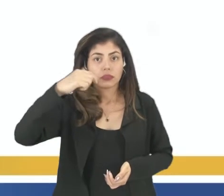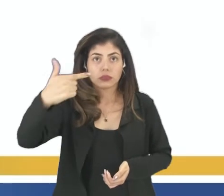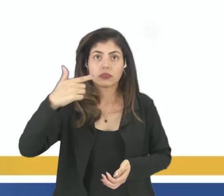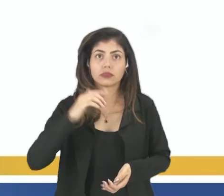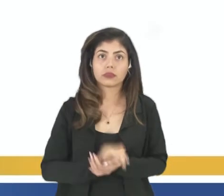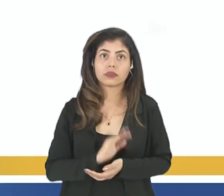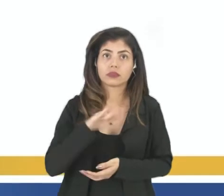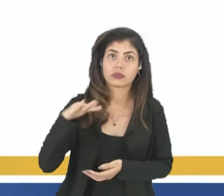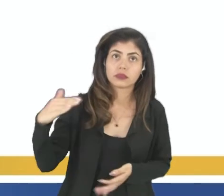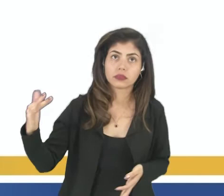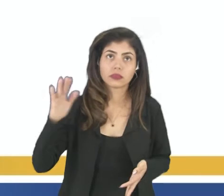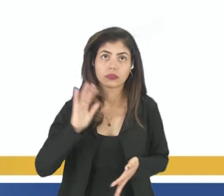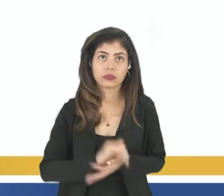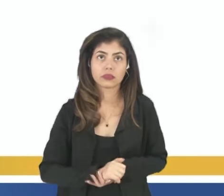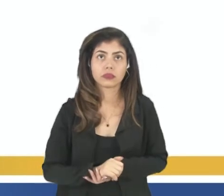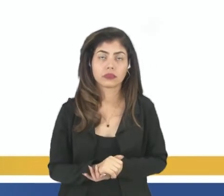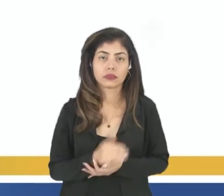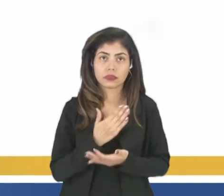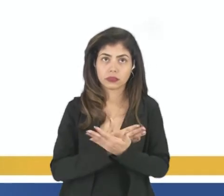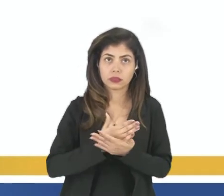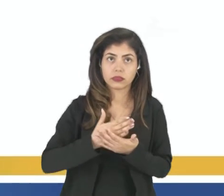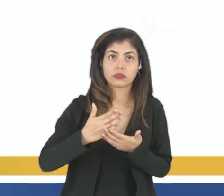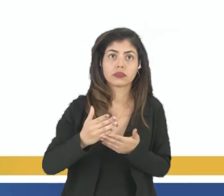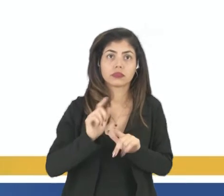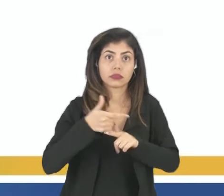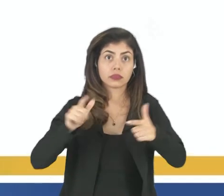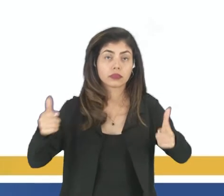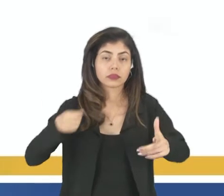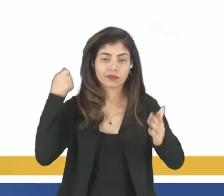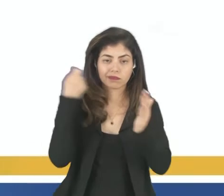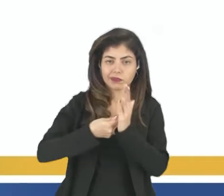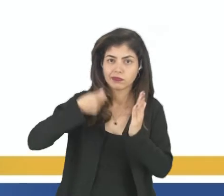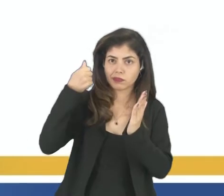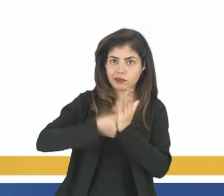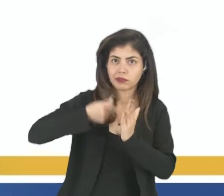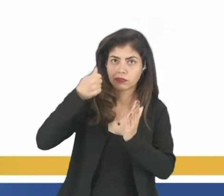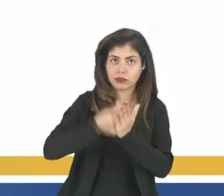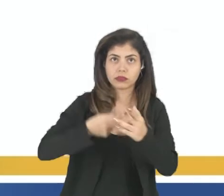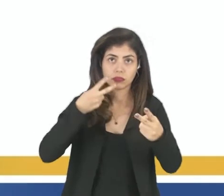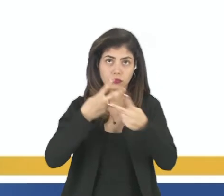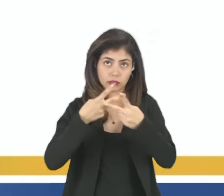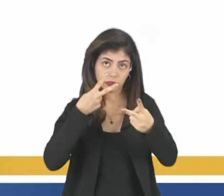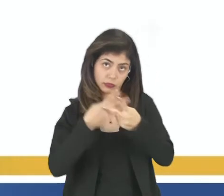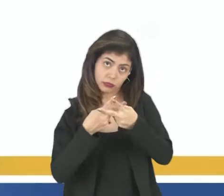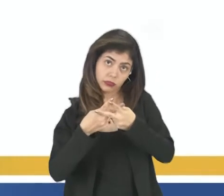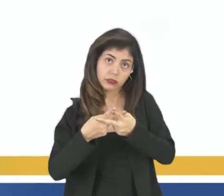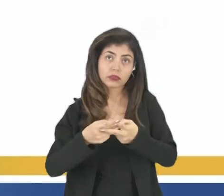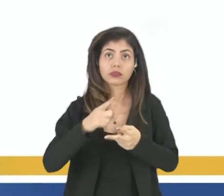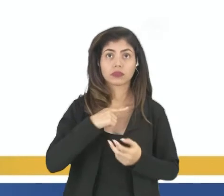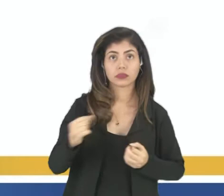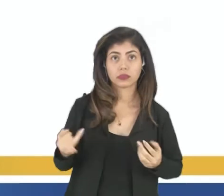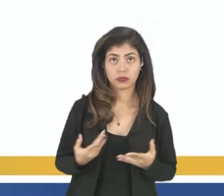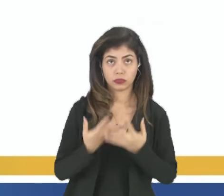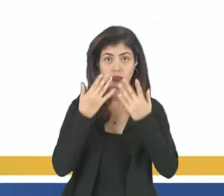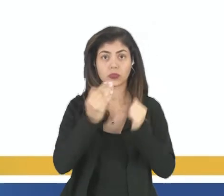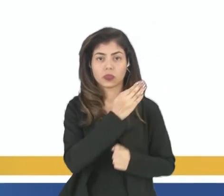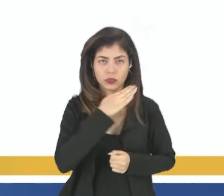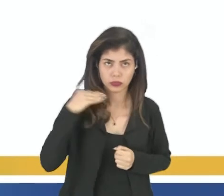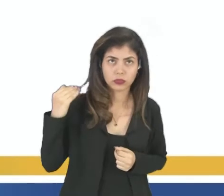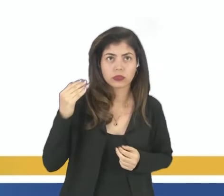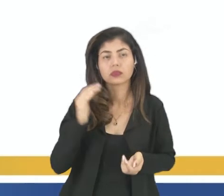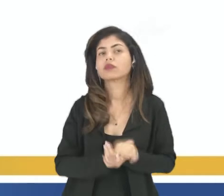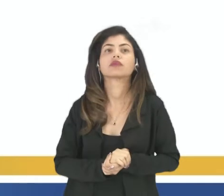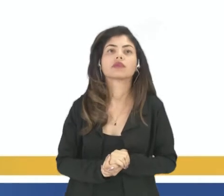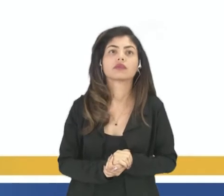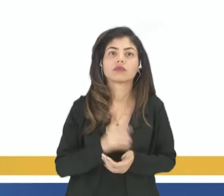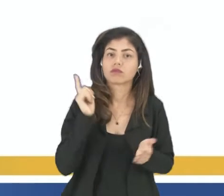1992, né, quando começar uma grande rebelião no presídio Carandiru, que foi extinto e foram muitos mortos.